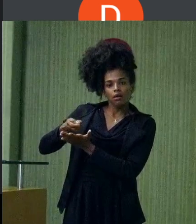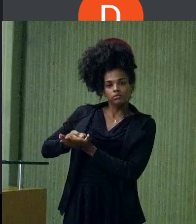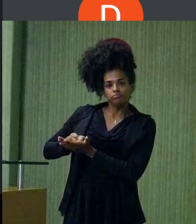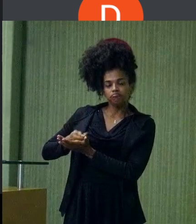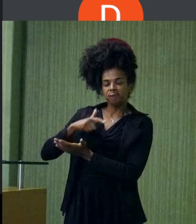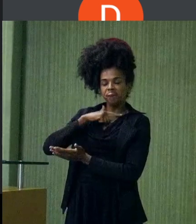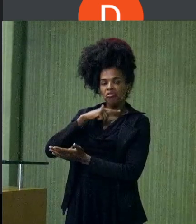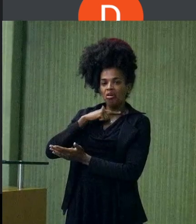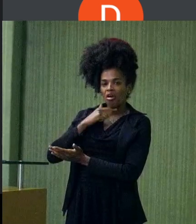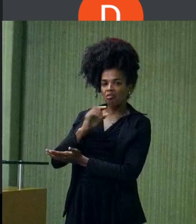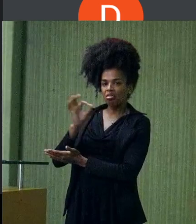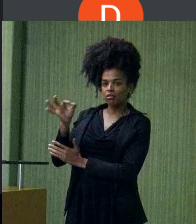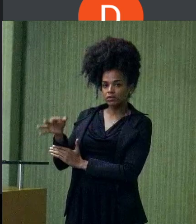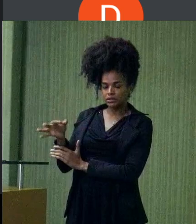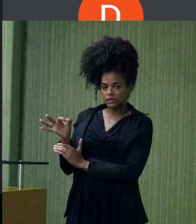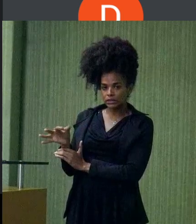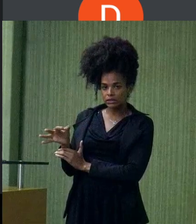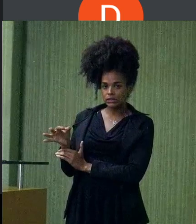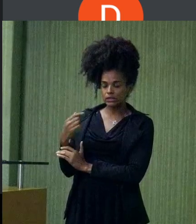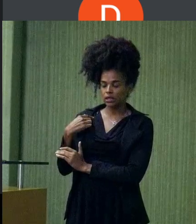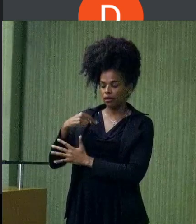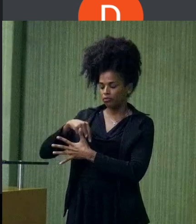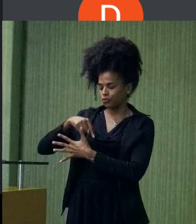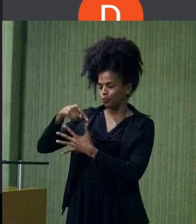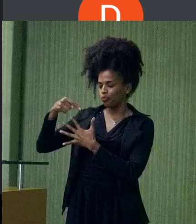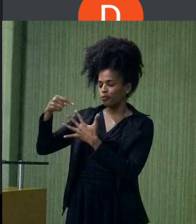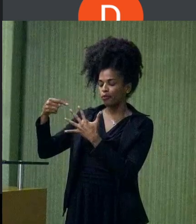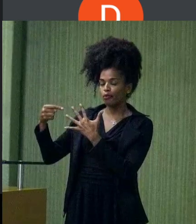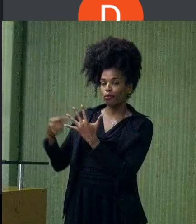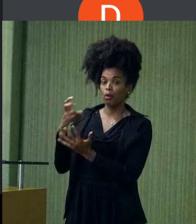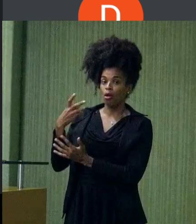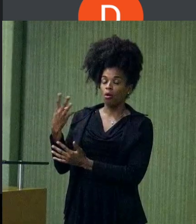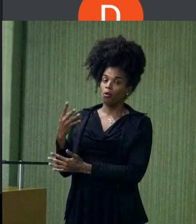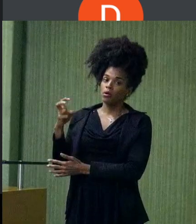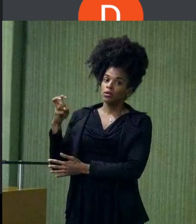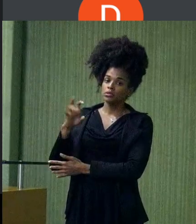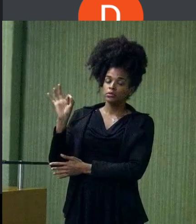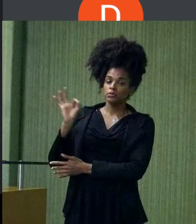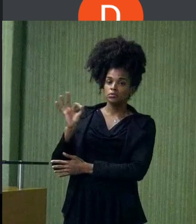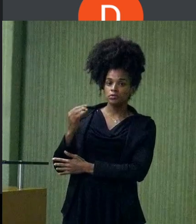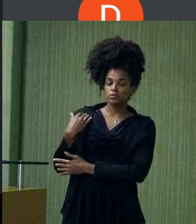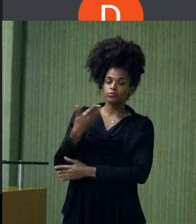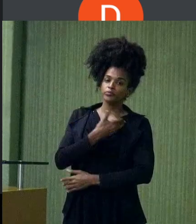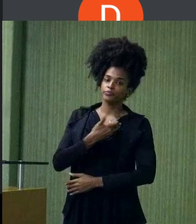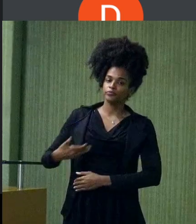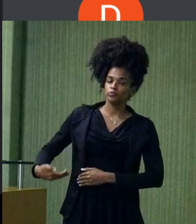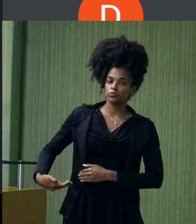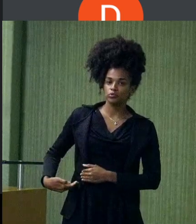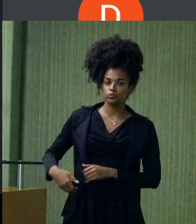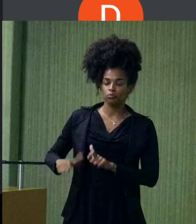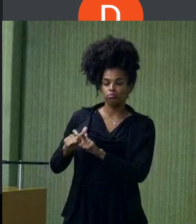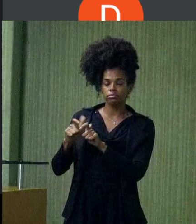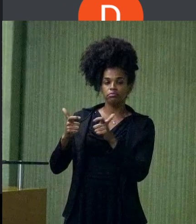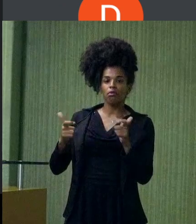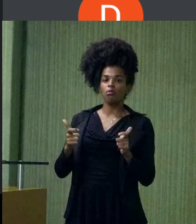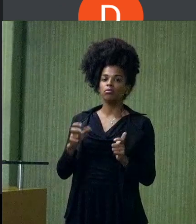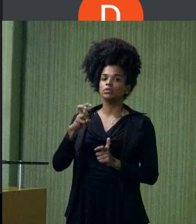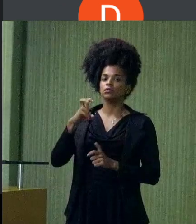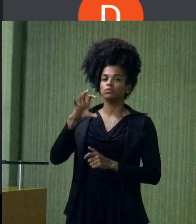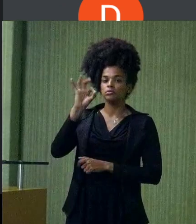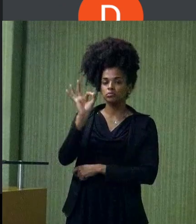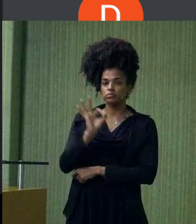e a permanência dos Estudantes observado o mínimo de 45% de expansão no segmento público expandir em